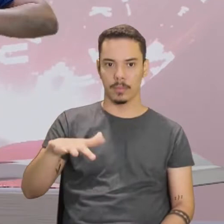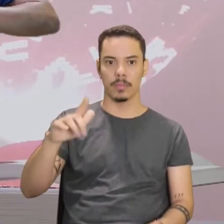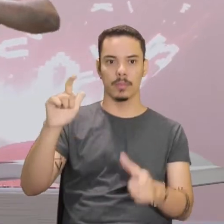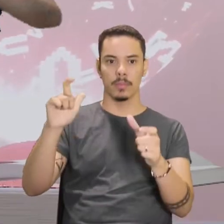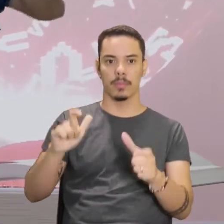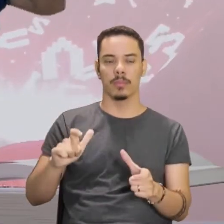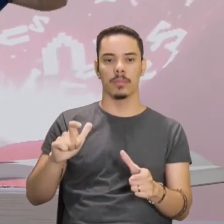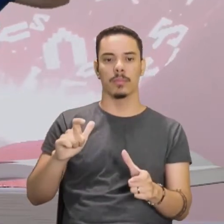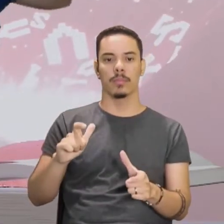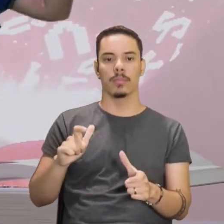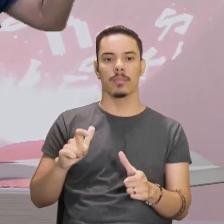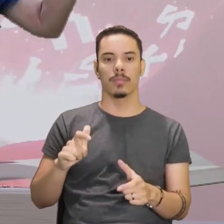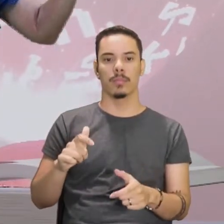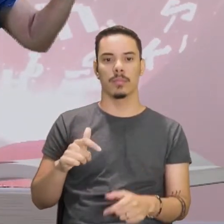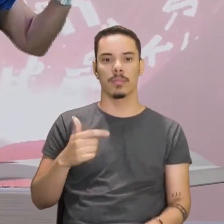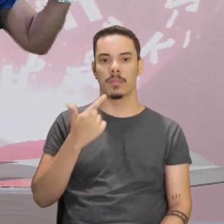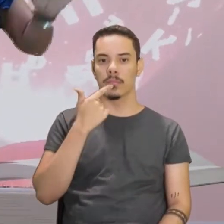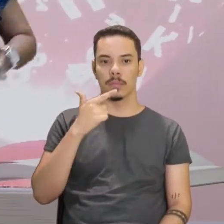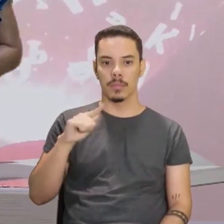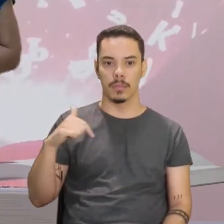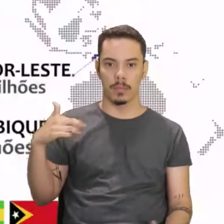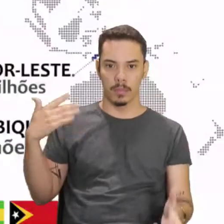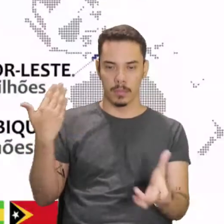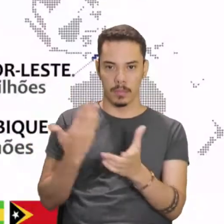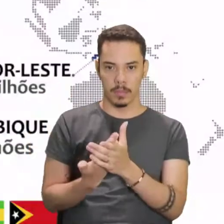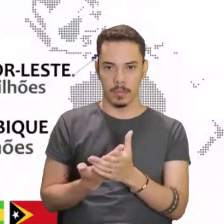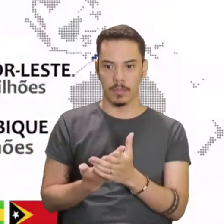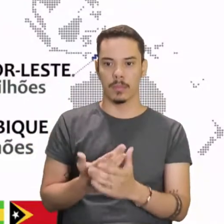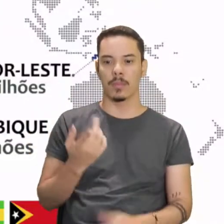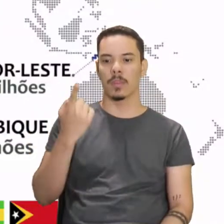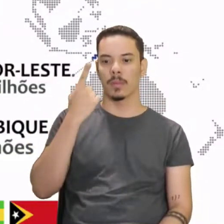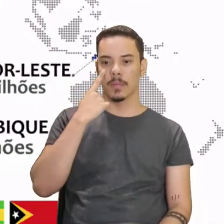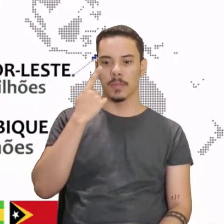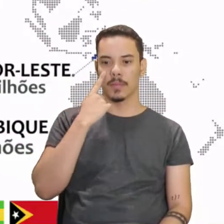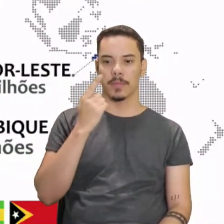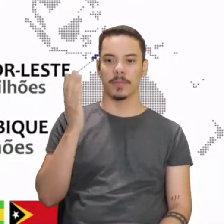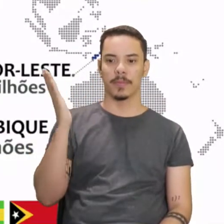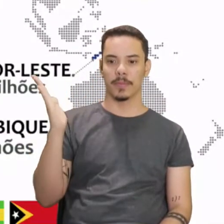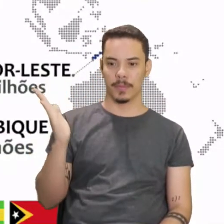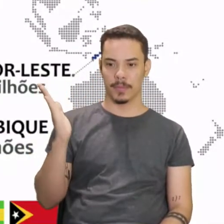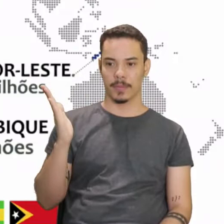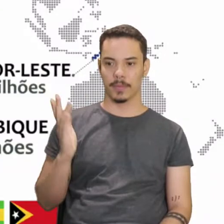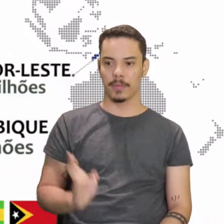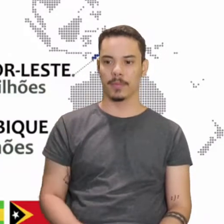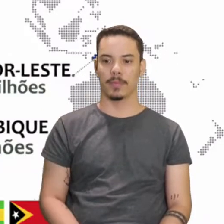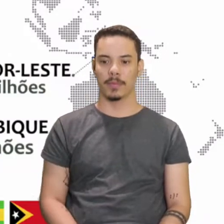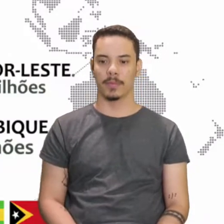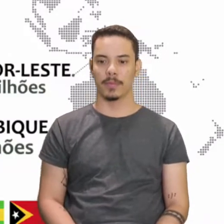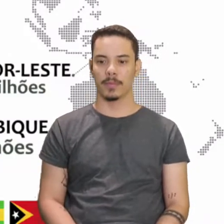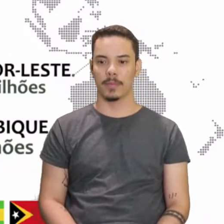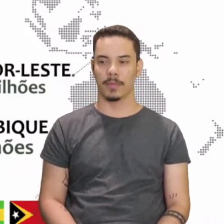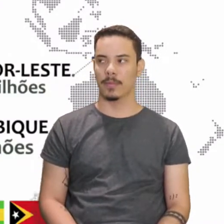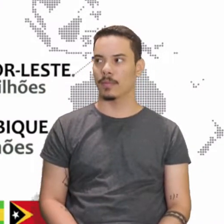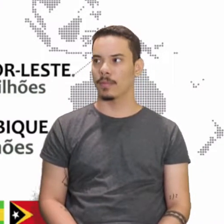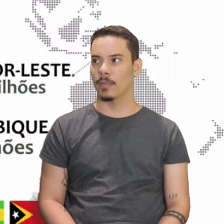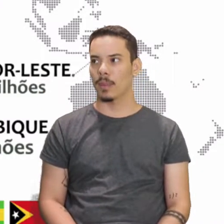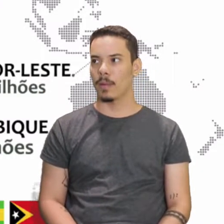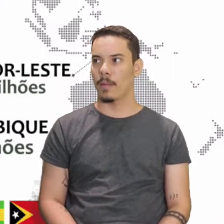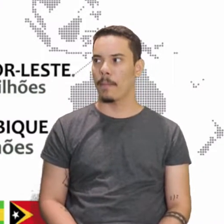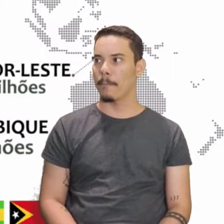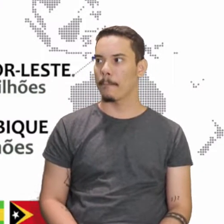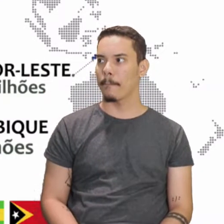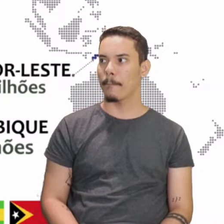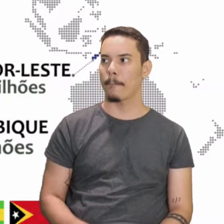língua portuguesa se expandiu, certo? Vamos aí, de olho aí na tela. Legal. Olha só, então